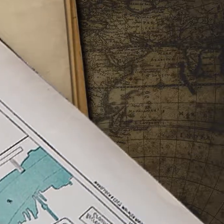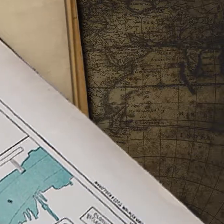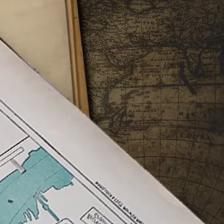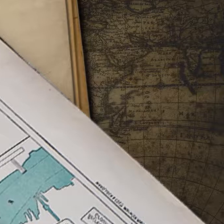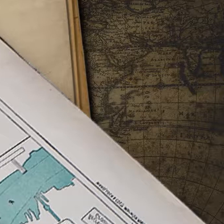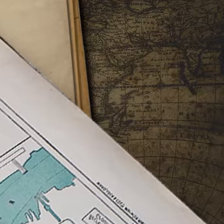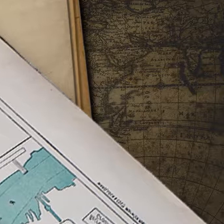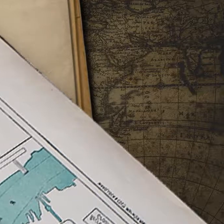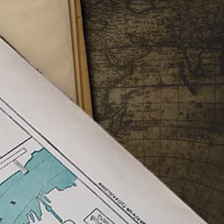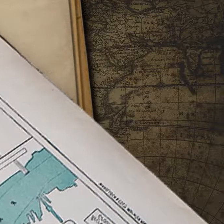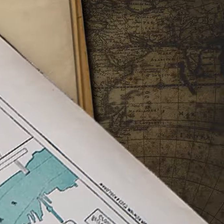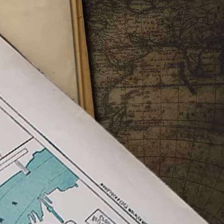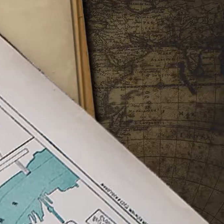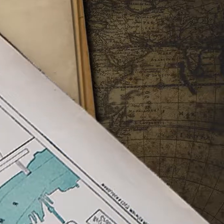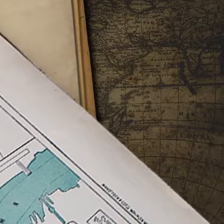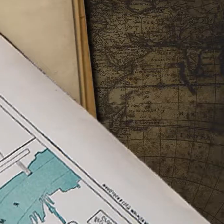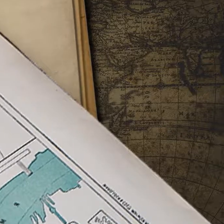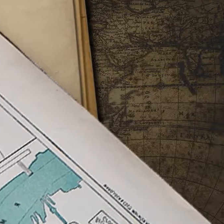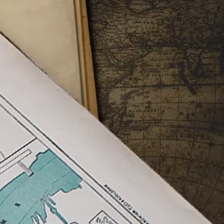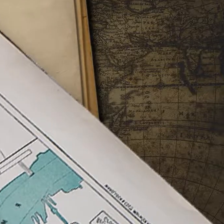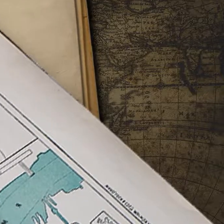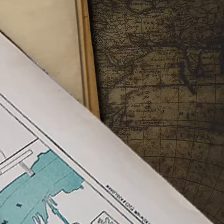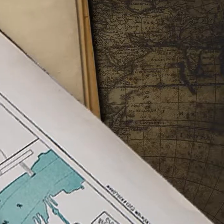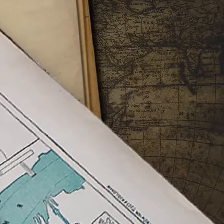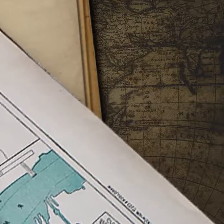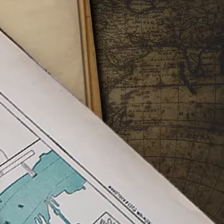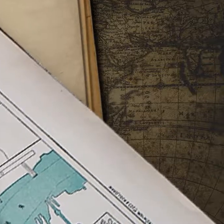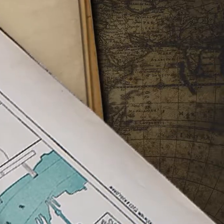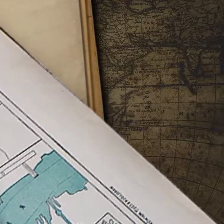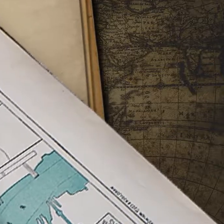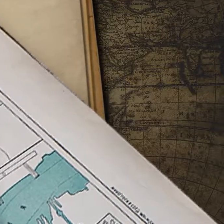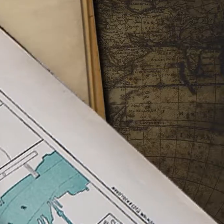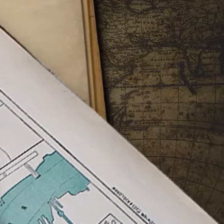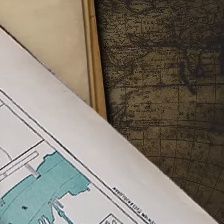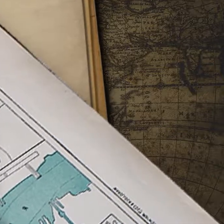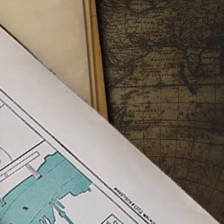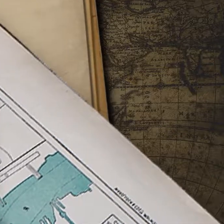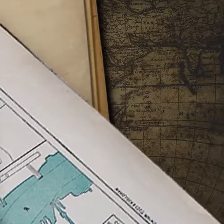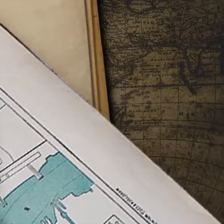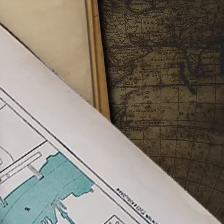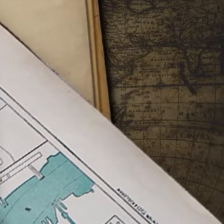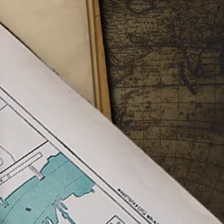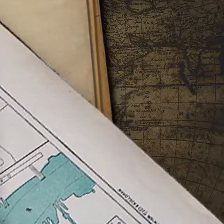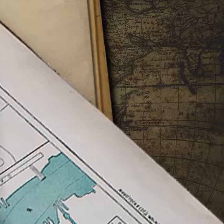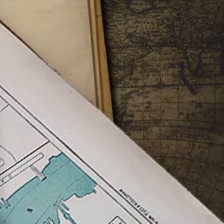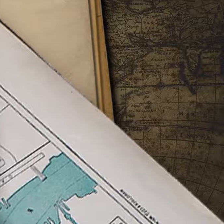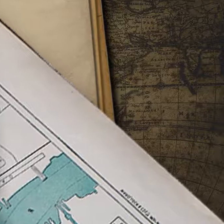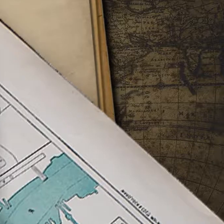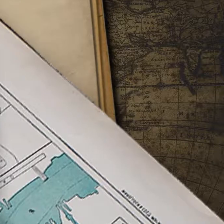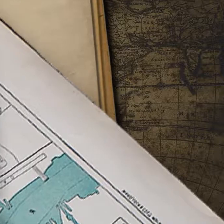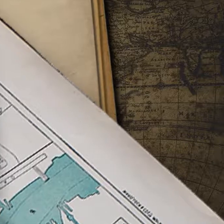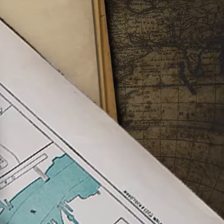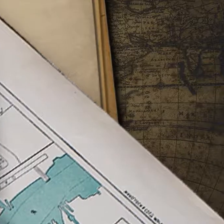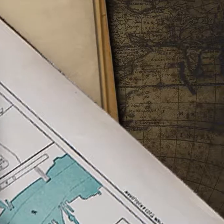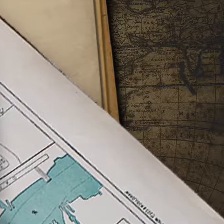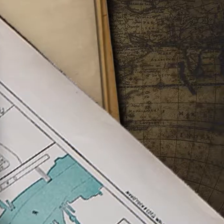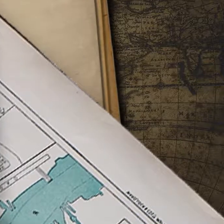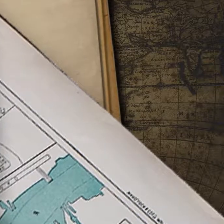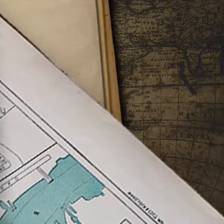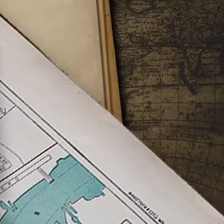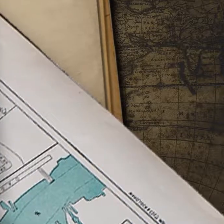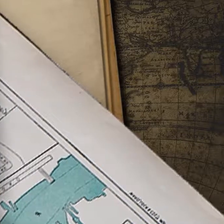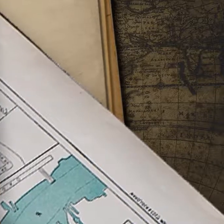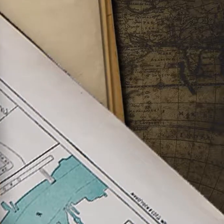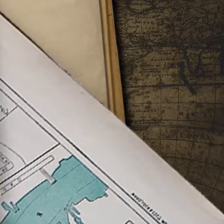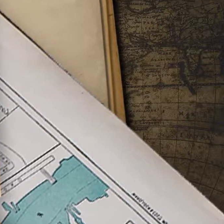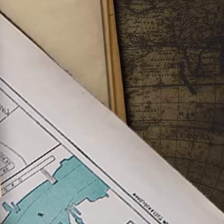trás, projetando o corpo para frente. Atrás dele, um homem caído no chão, que parece ter sido derrubado por ele, olha